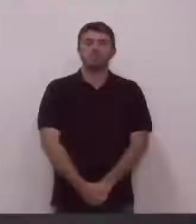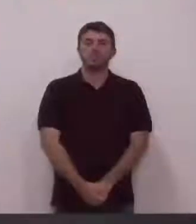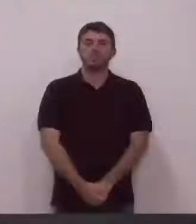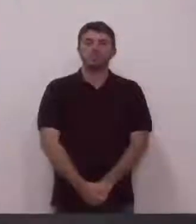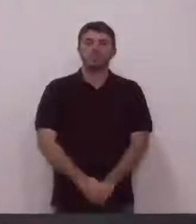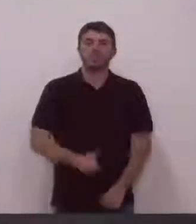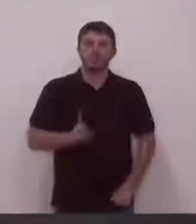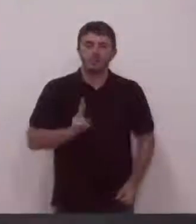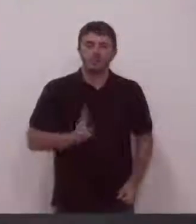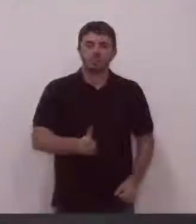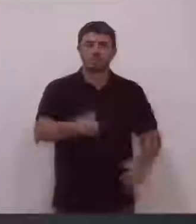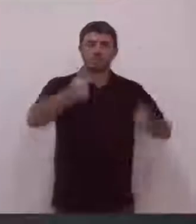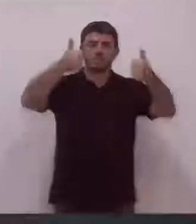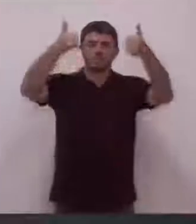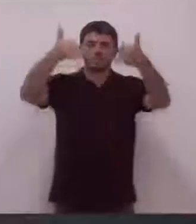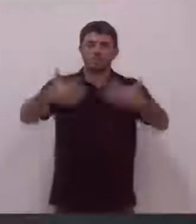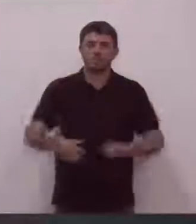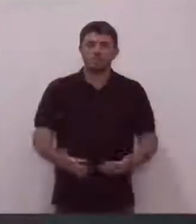Continua a justificativa.